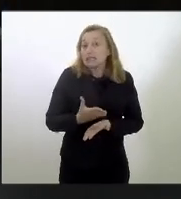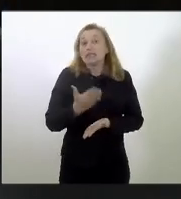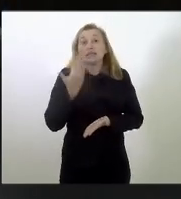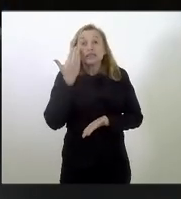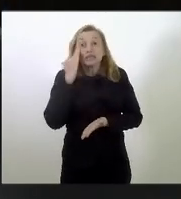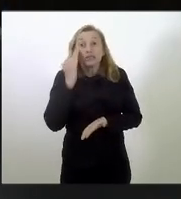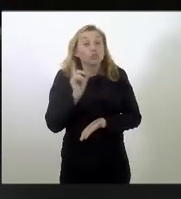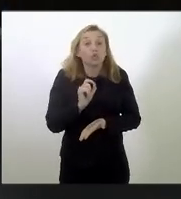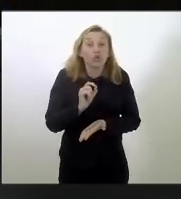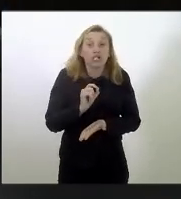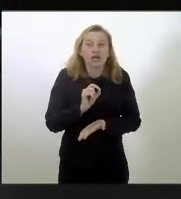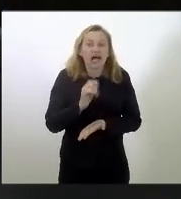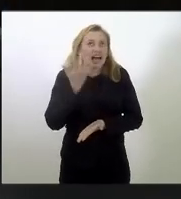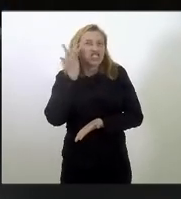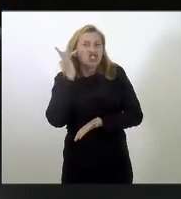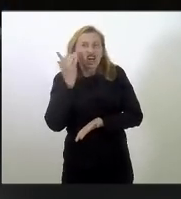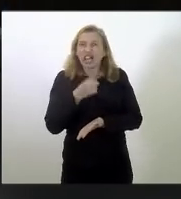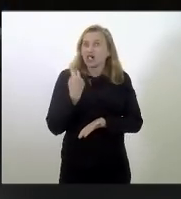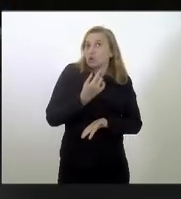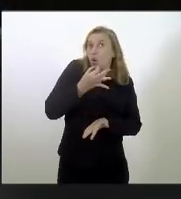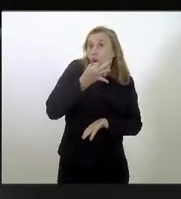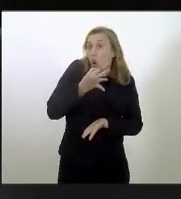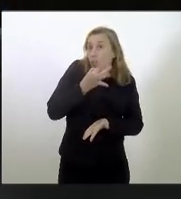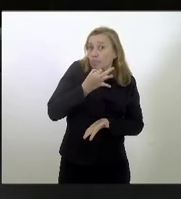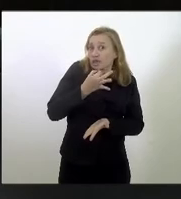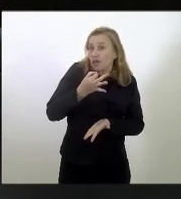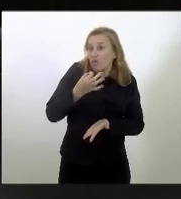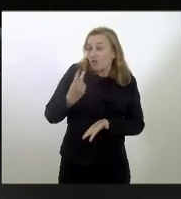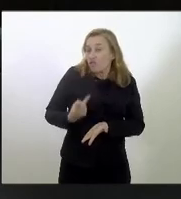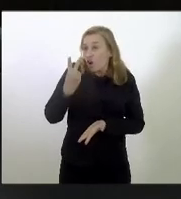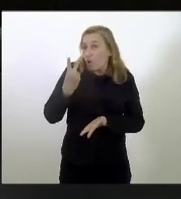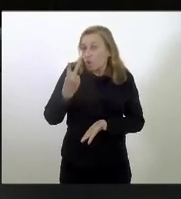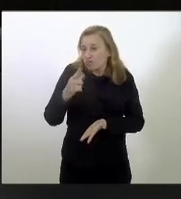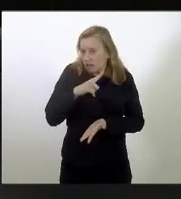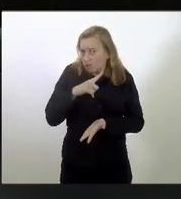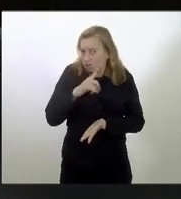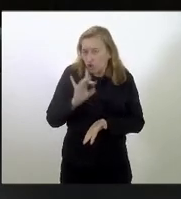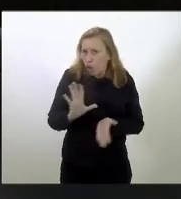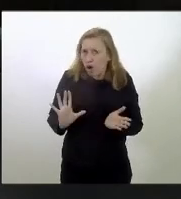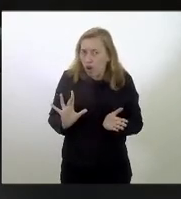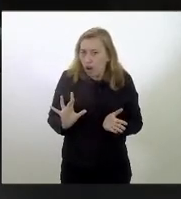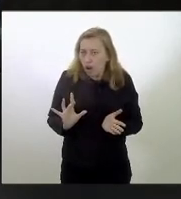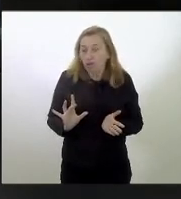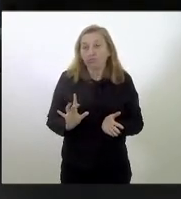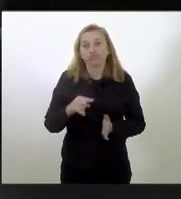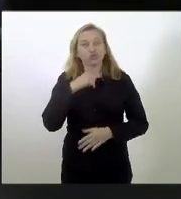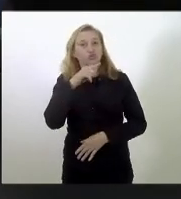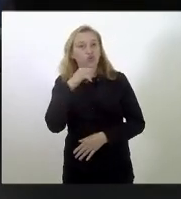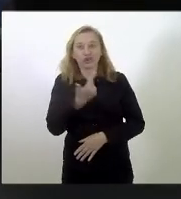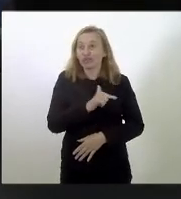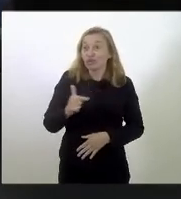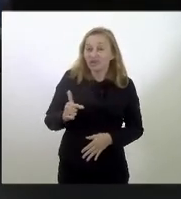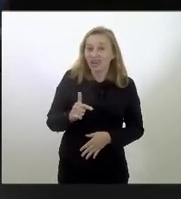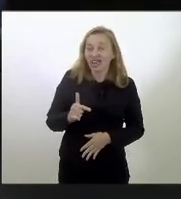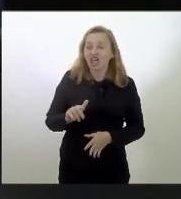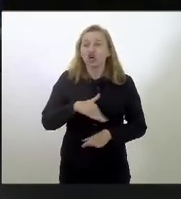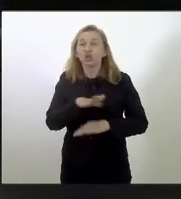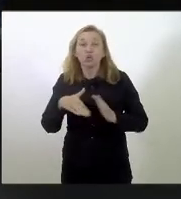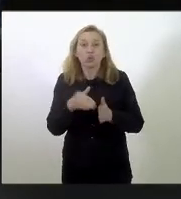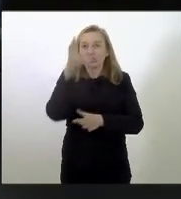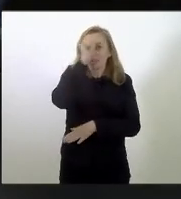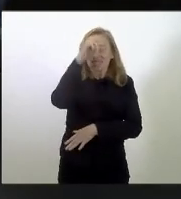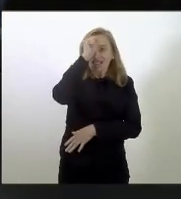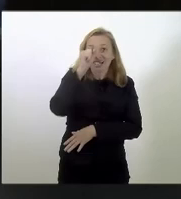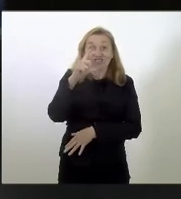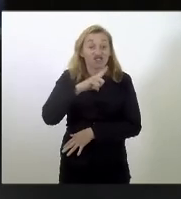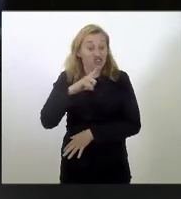tendemos a querer achar que a nossa opinião é a que vale. E eu não tenho dúvida que todo esse aprendizado que eu